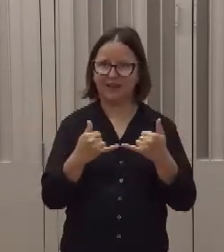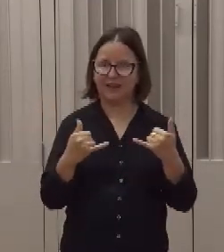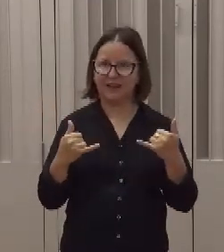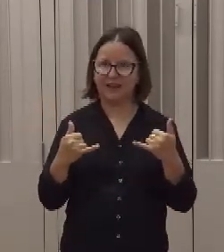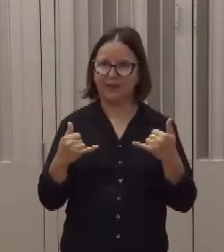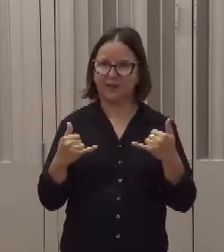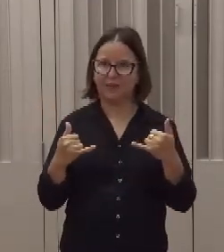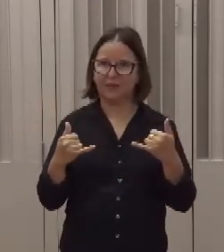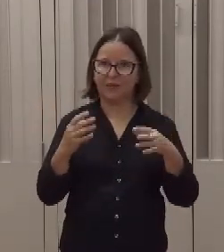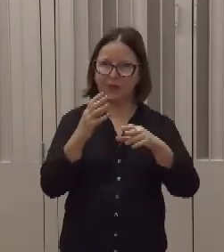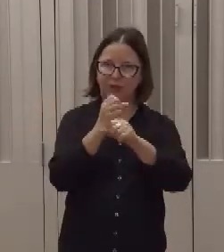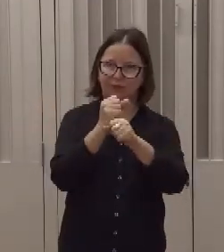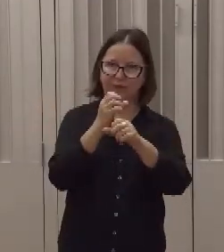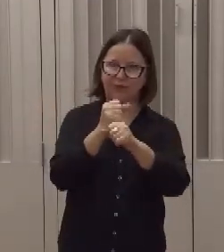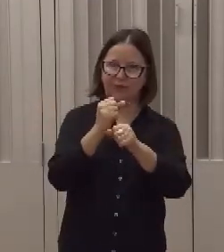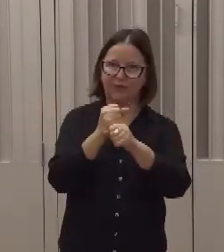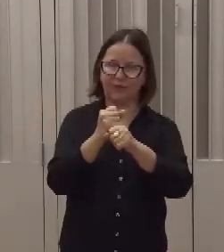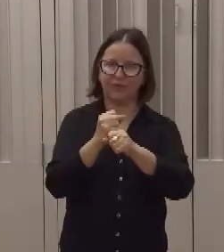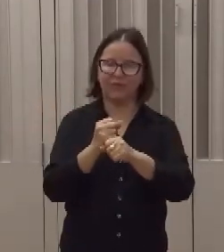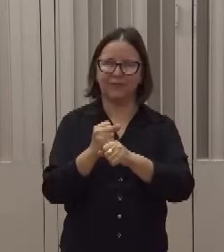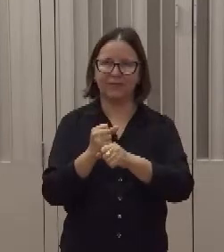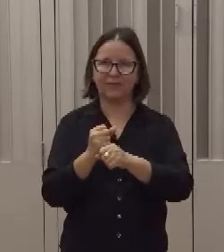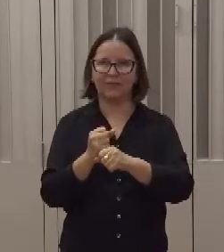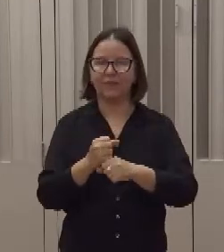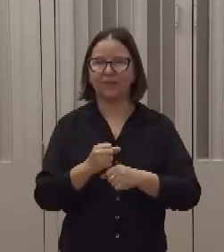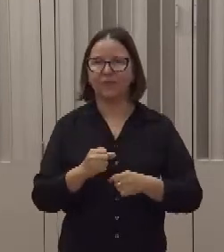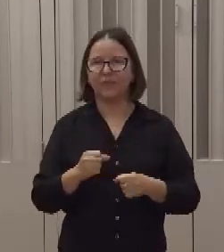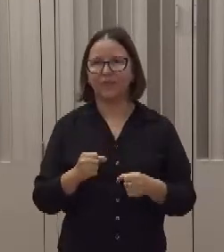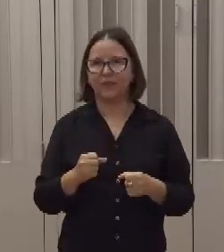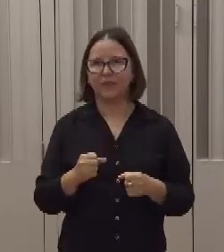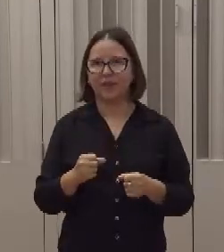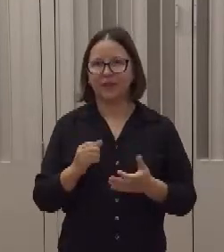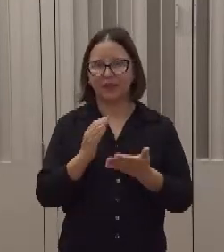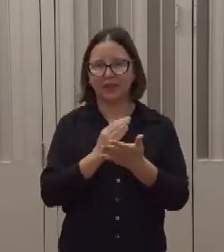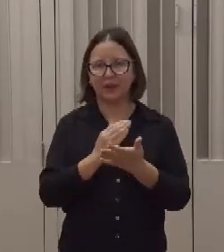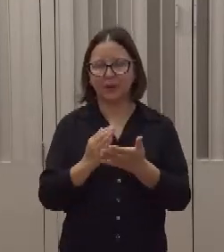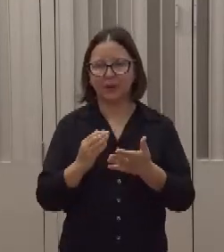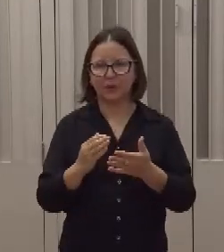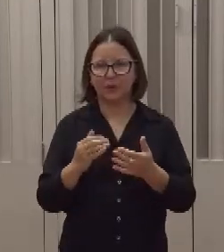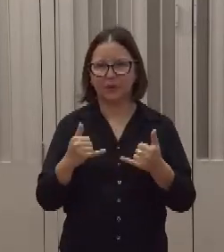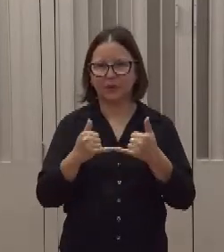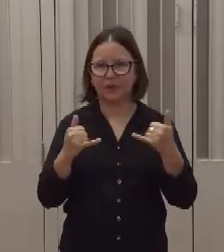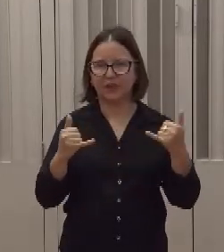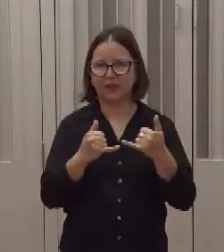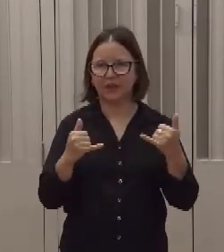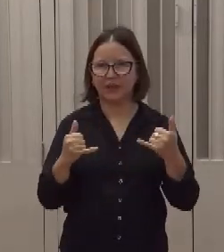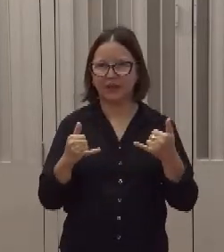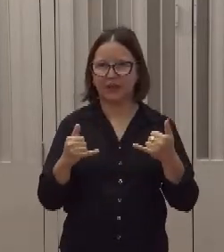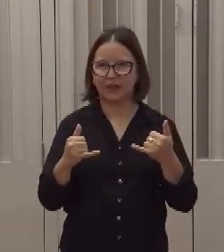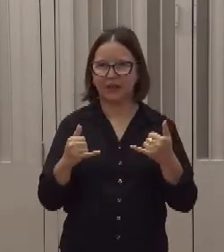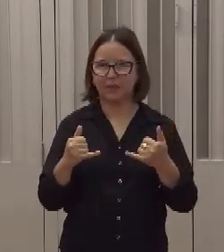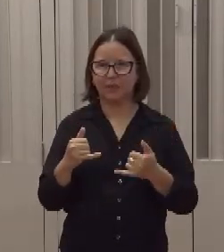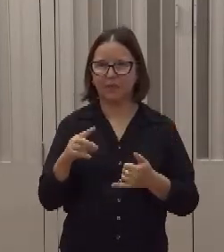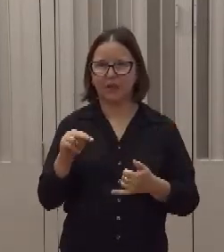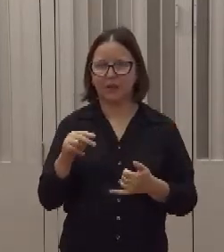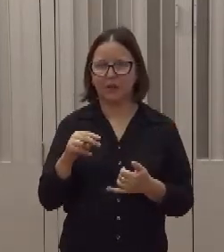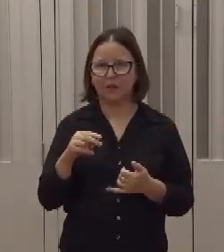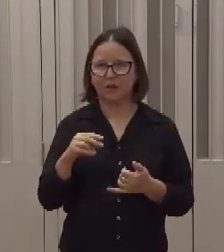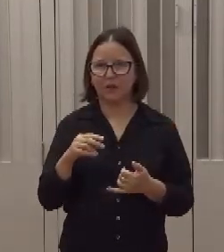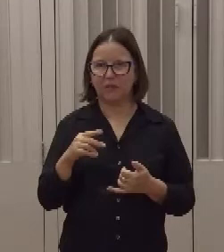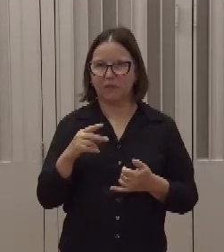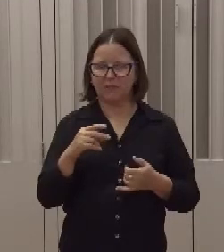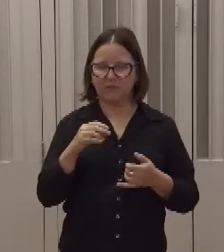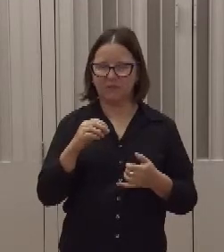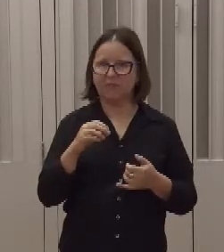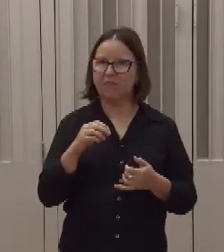só, feitos de cobre. Alguns desses cabos tinham a espessura de um charuto, mais ou menos. Outros já